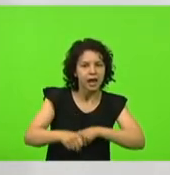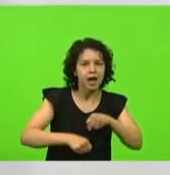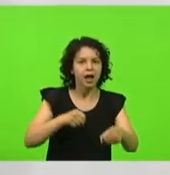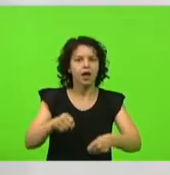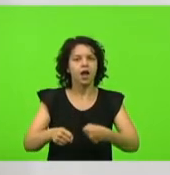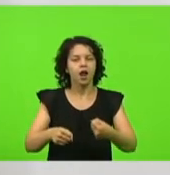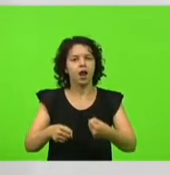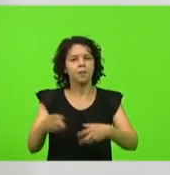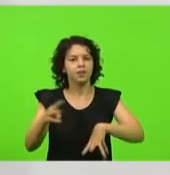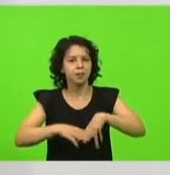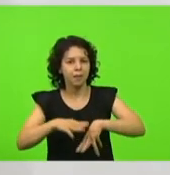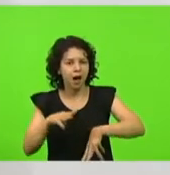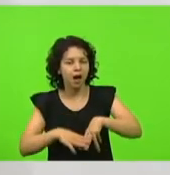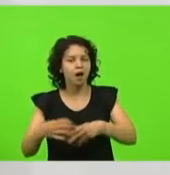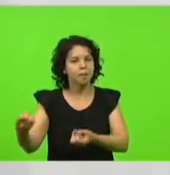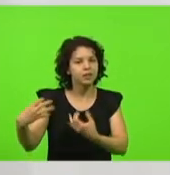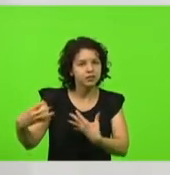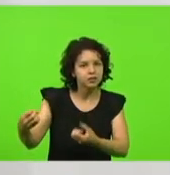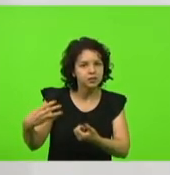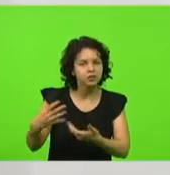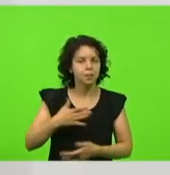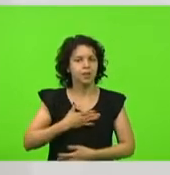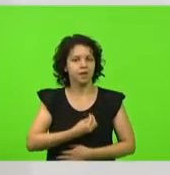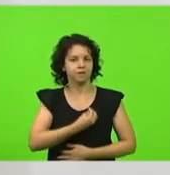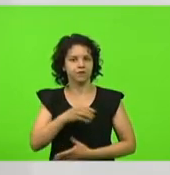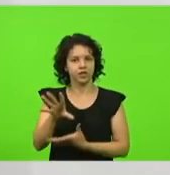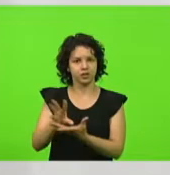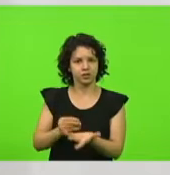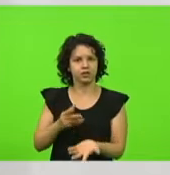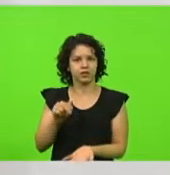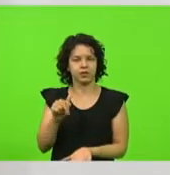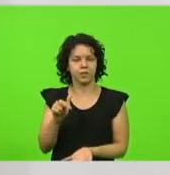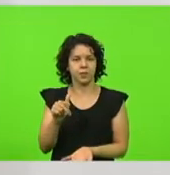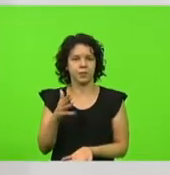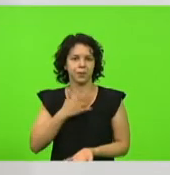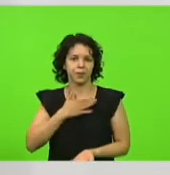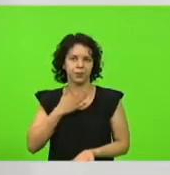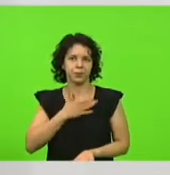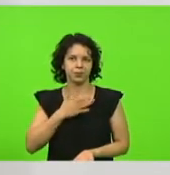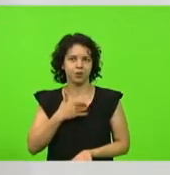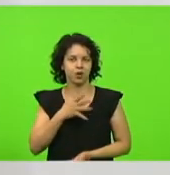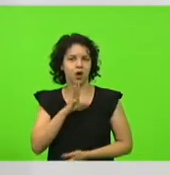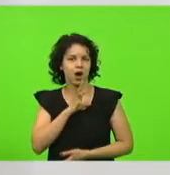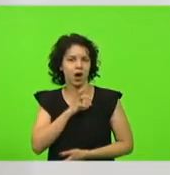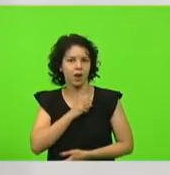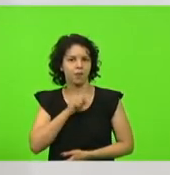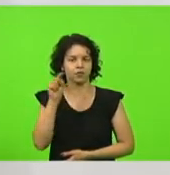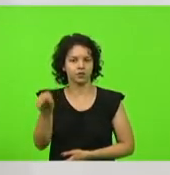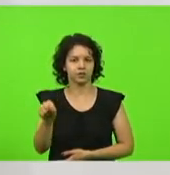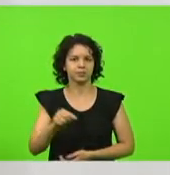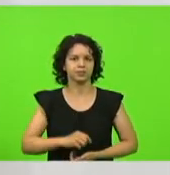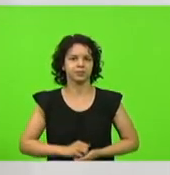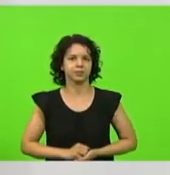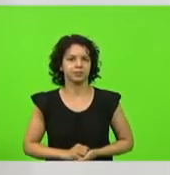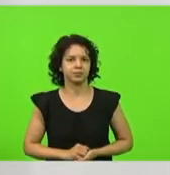grande exemplo para mim na minha vida. Que alegria te ver aqui, meu irmão. Eu te amo.